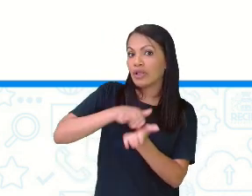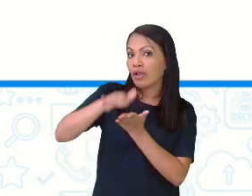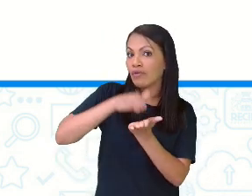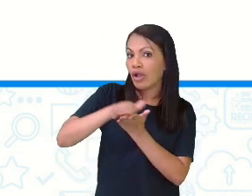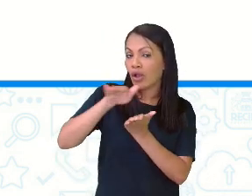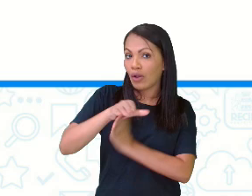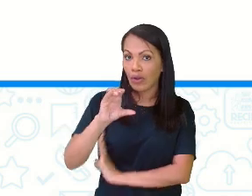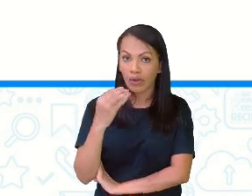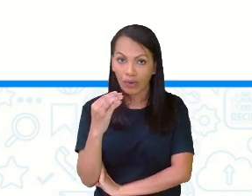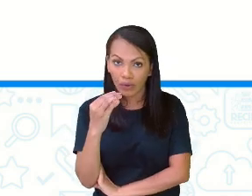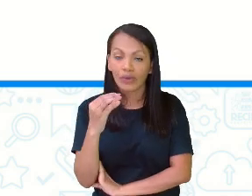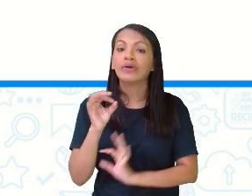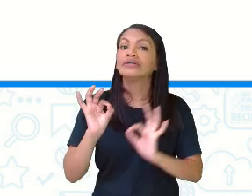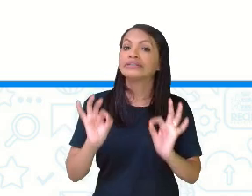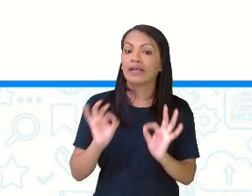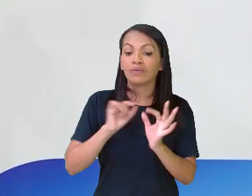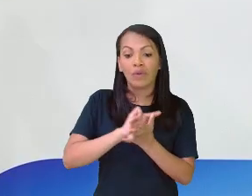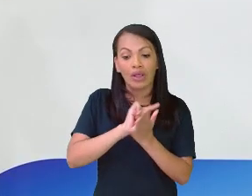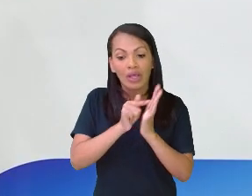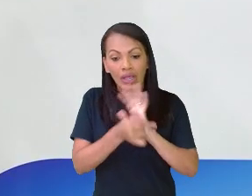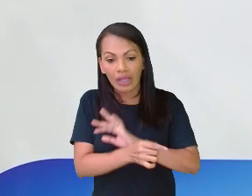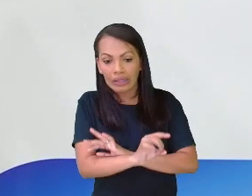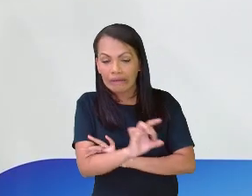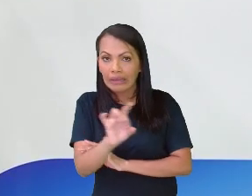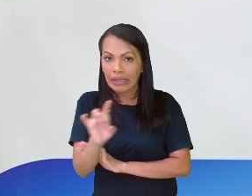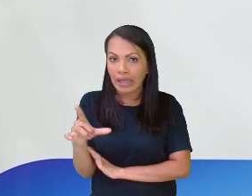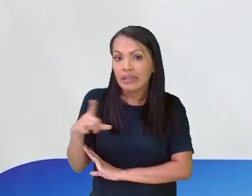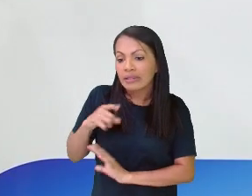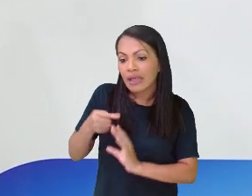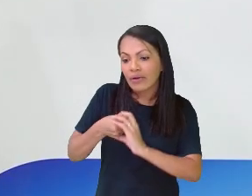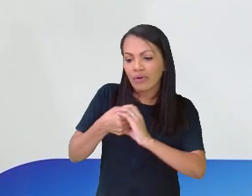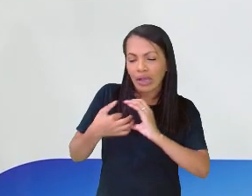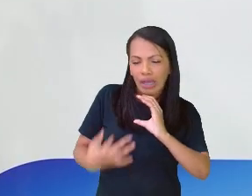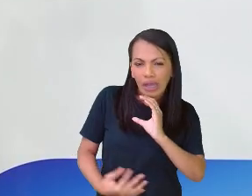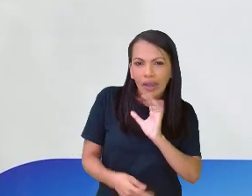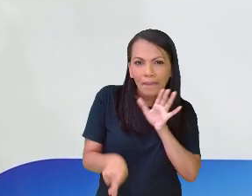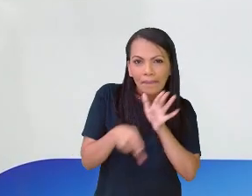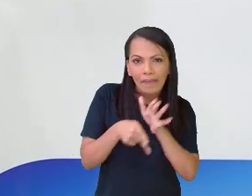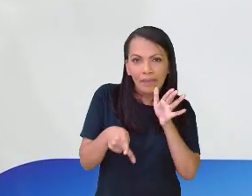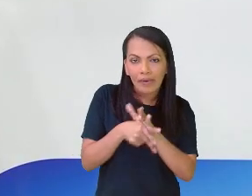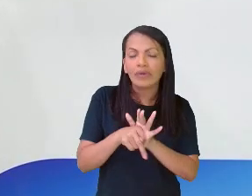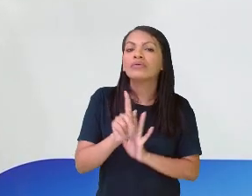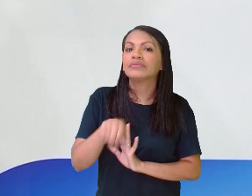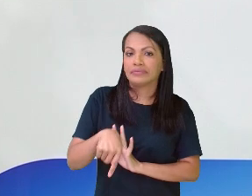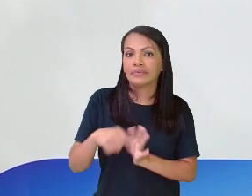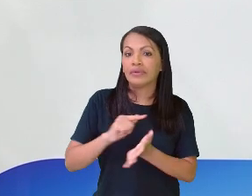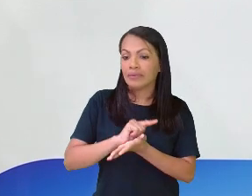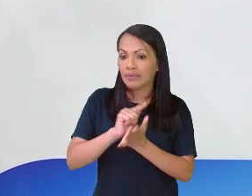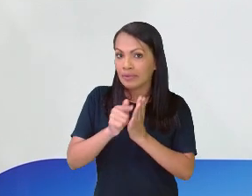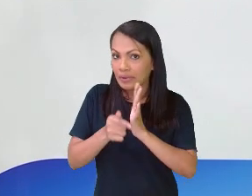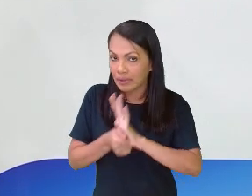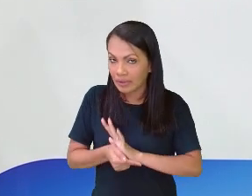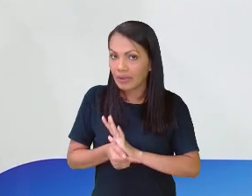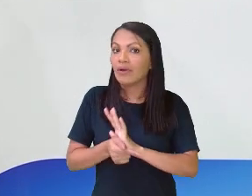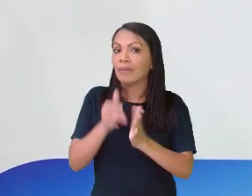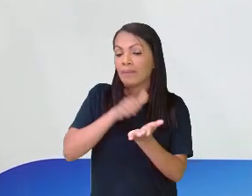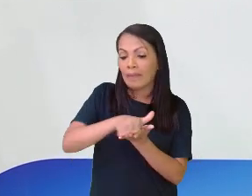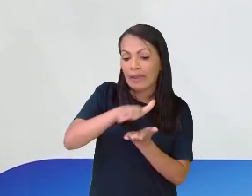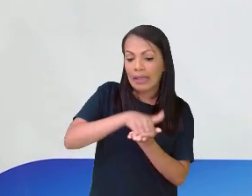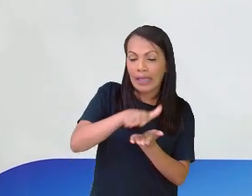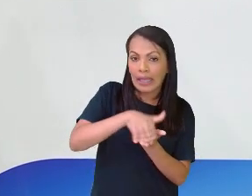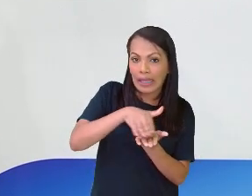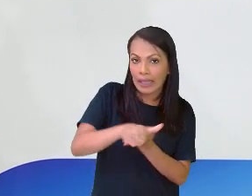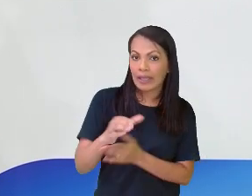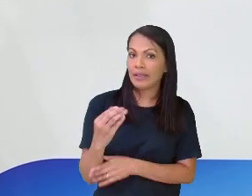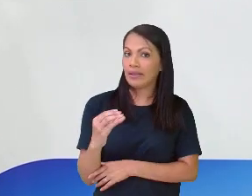né? Cada gênero tem suas características específicas. E o gênero e o texto de divulgação